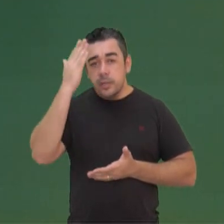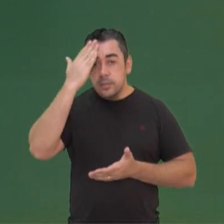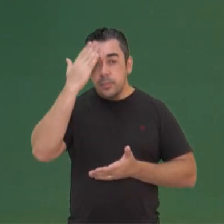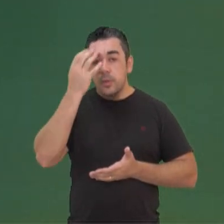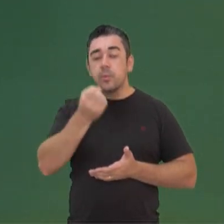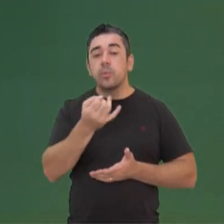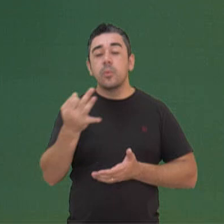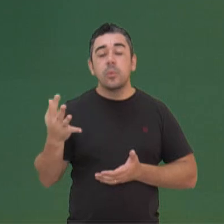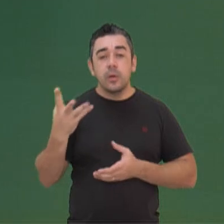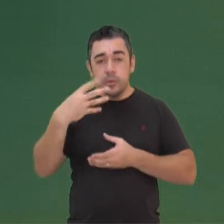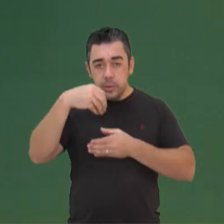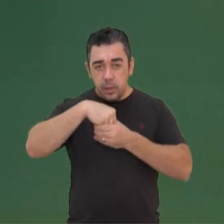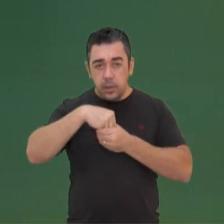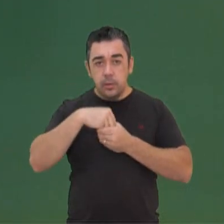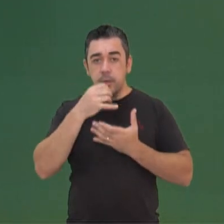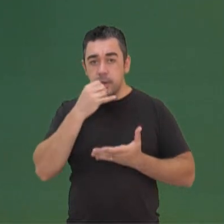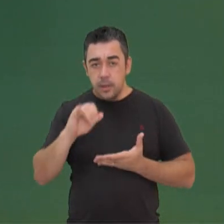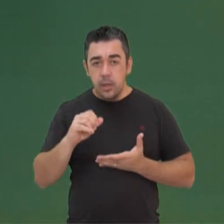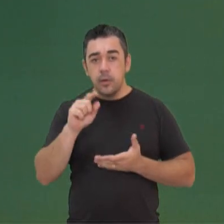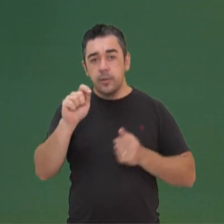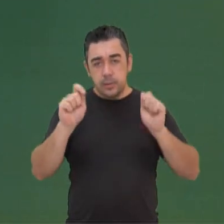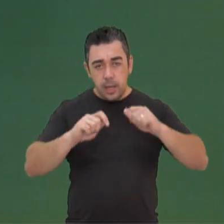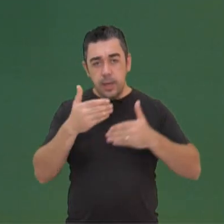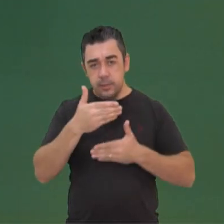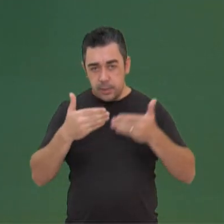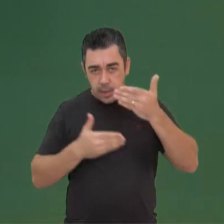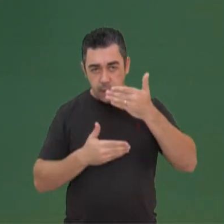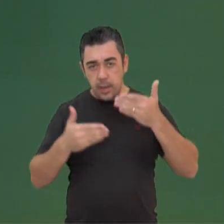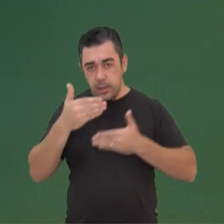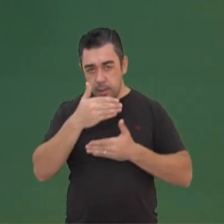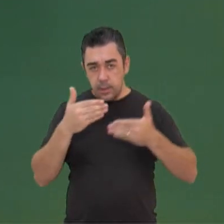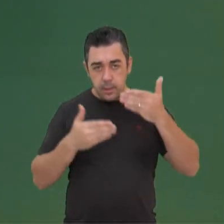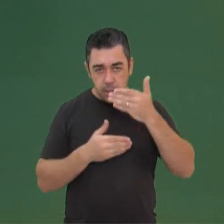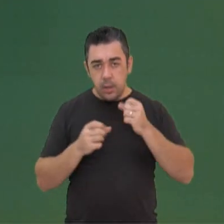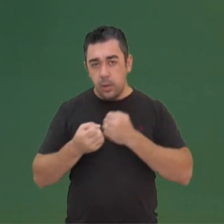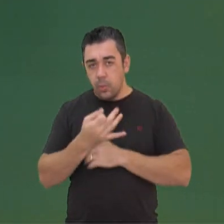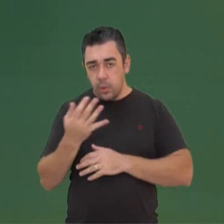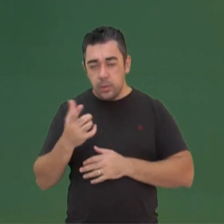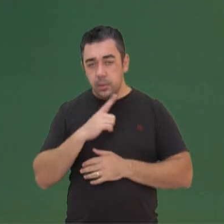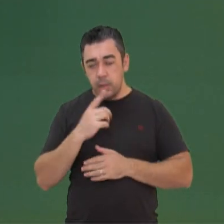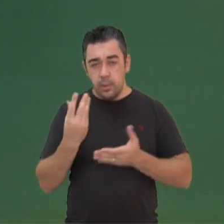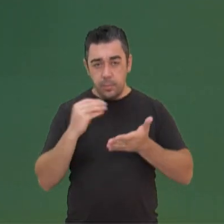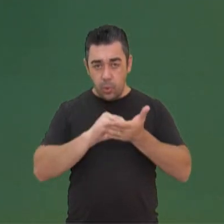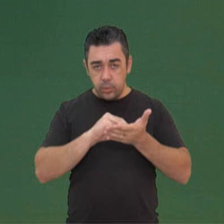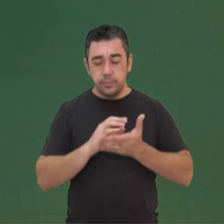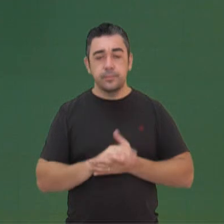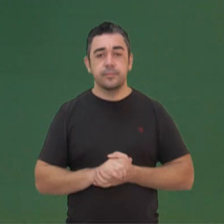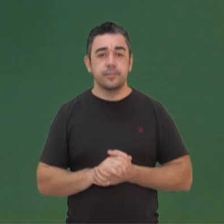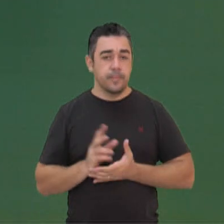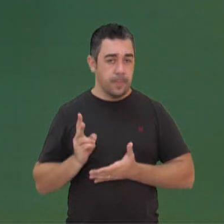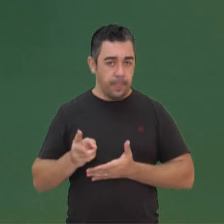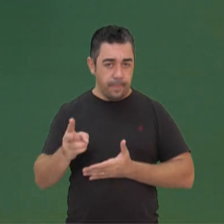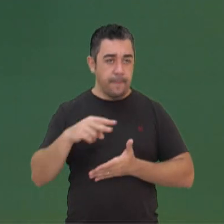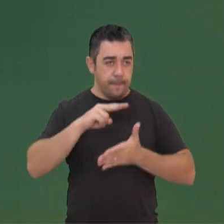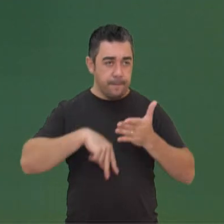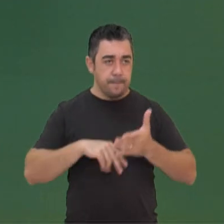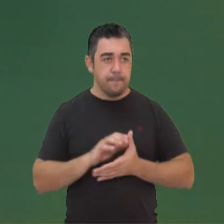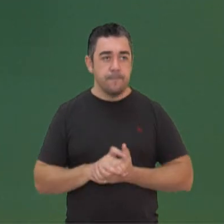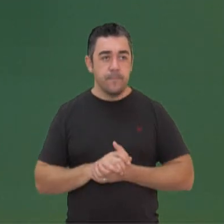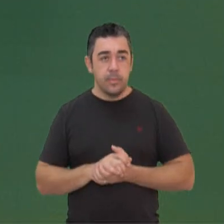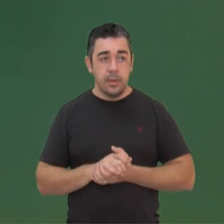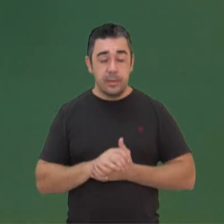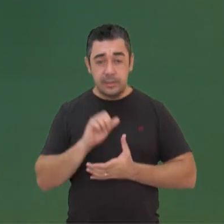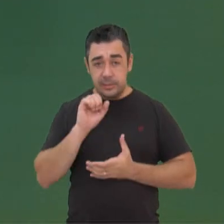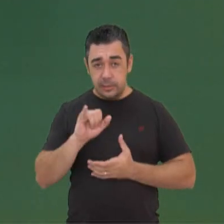elétrica. Procura nos slides anteriores qual que é o símbolo da energia potencial elétrica e anota ali. Continua a leitura,